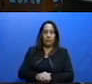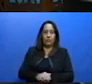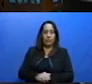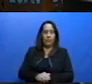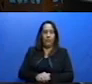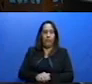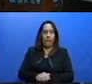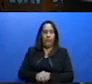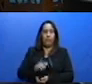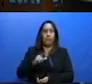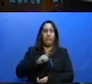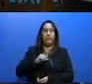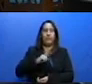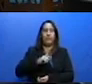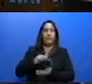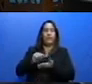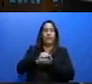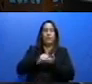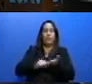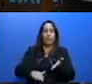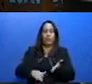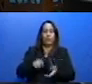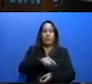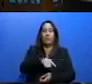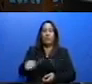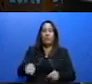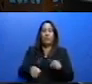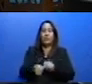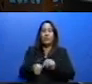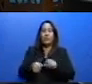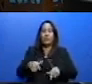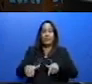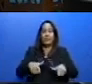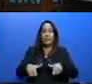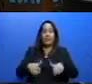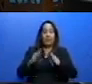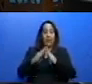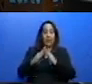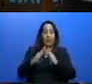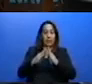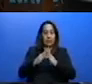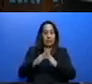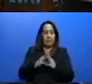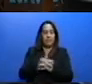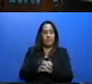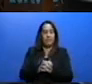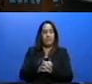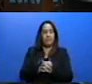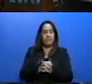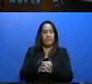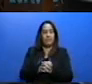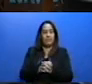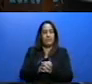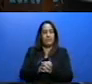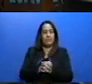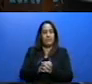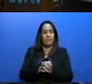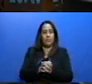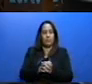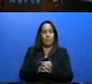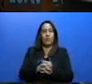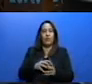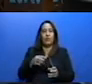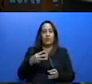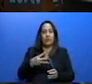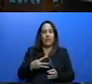195, tem uma atividade para vocês fazerem em casa, tá? Então, o exercício